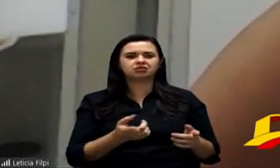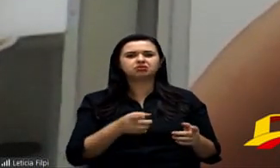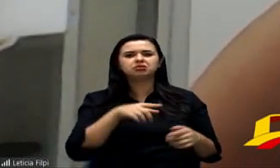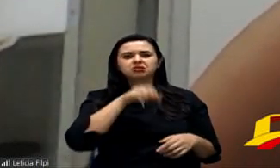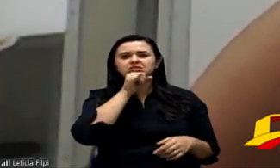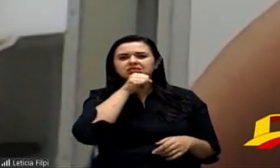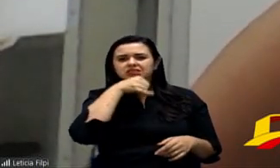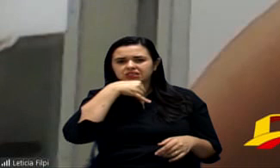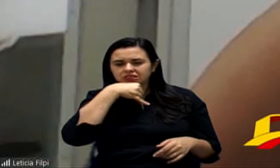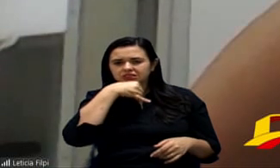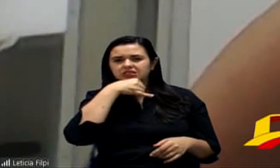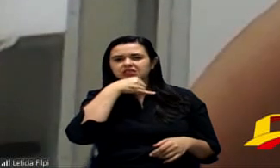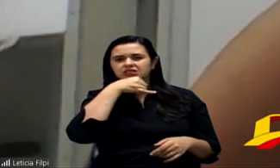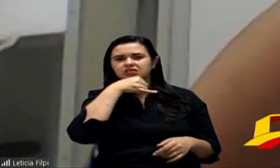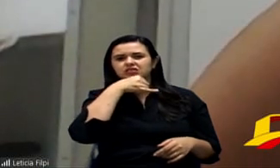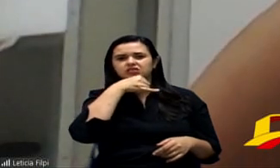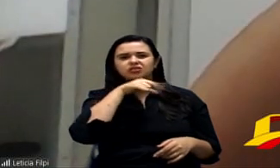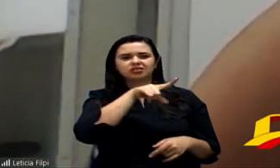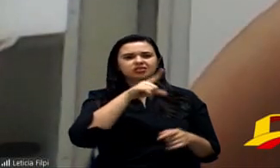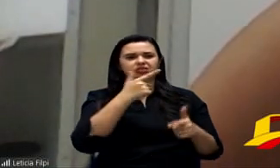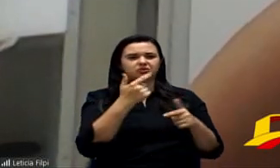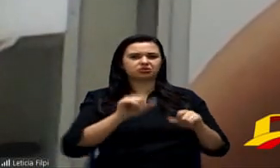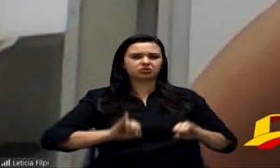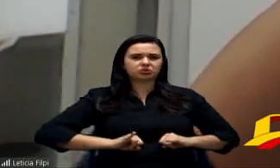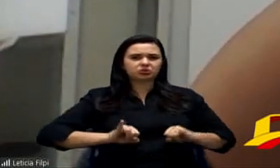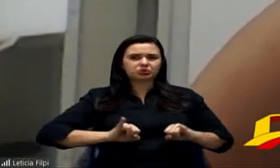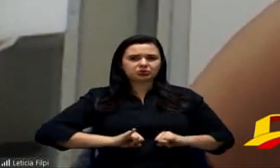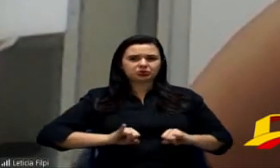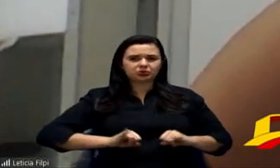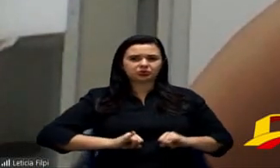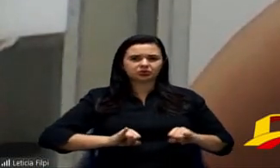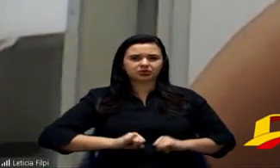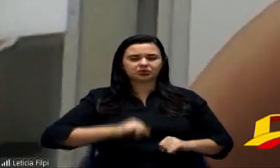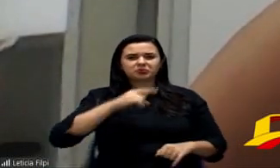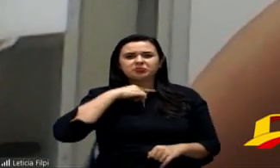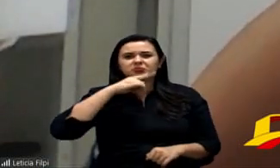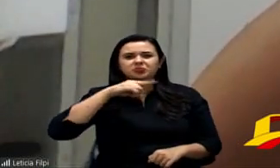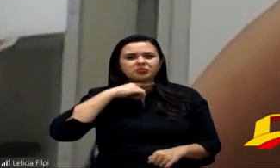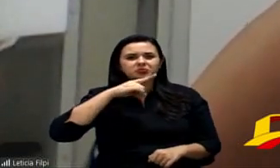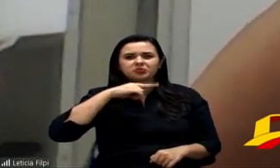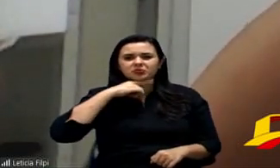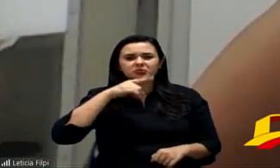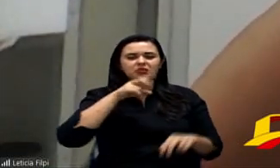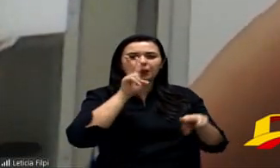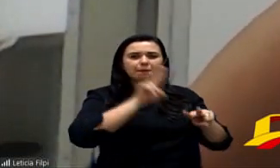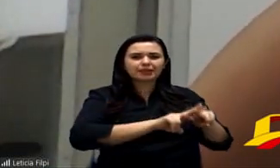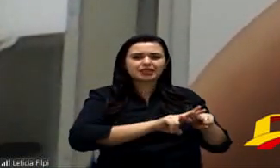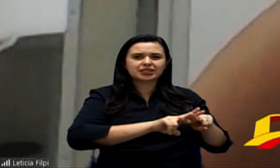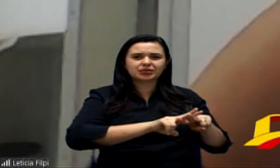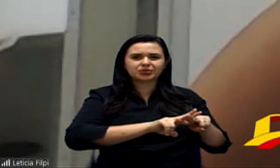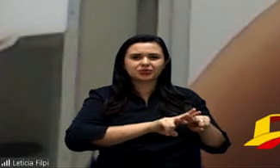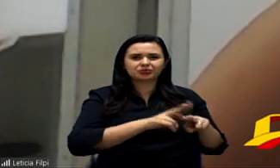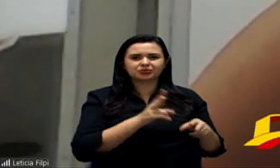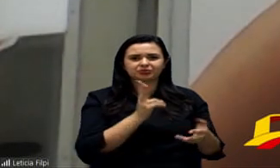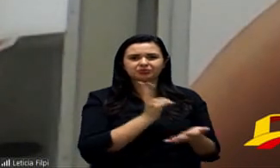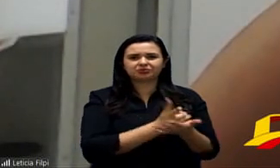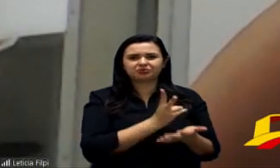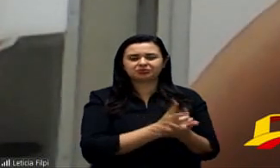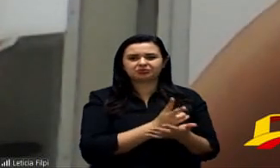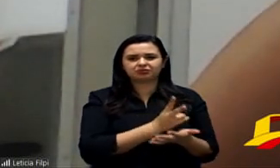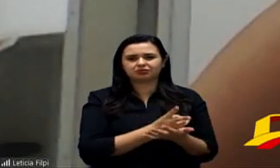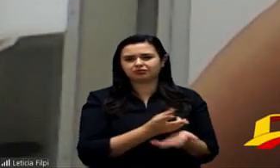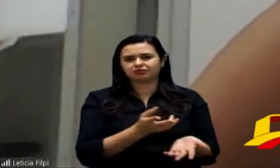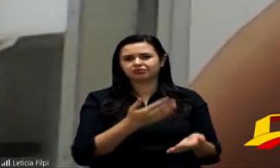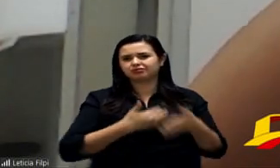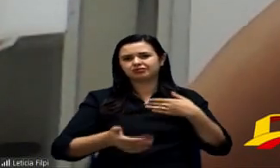remédios antidepressivos, porque o animal não aguenta o confinamento, assim como o ser humano não aguenta o confinamento. Não adianta falar na idade